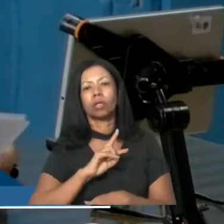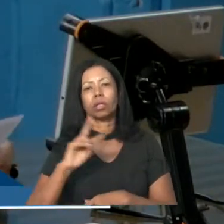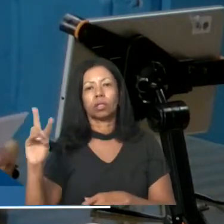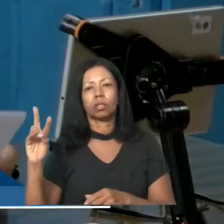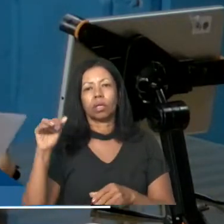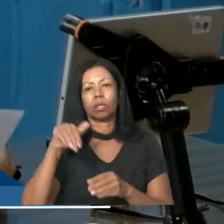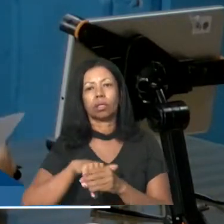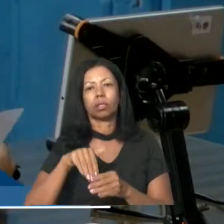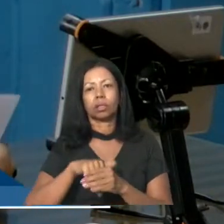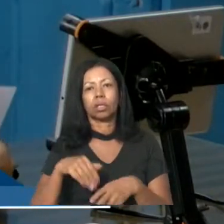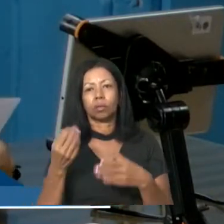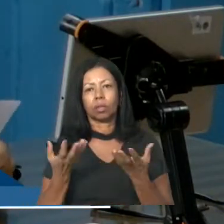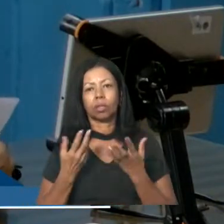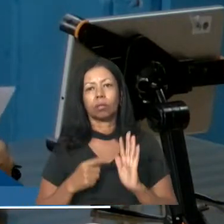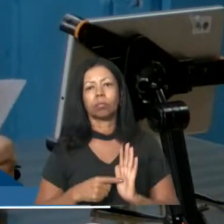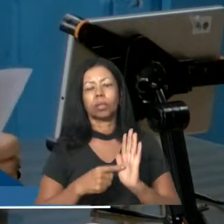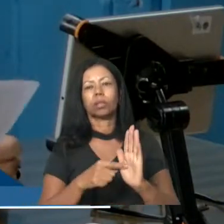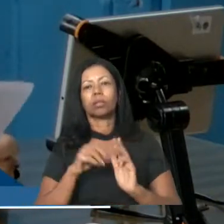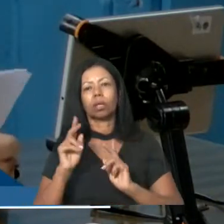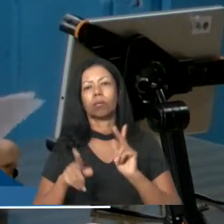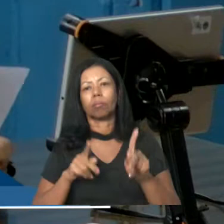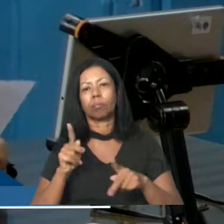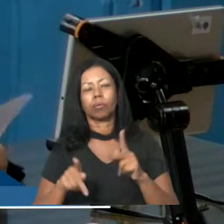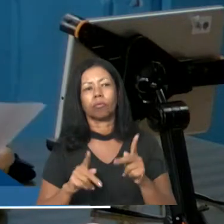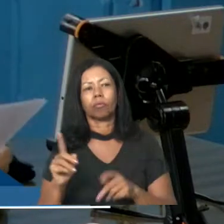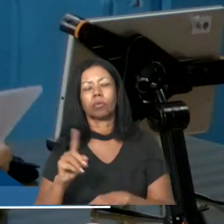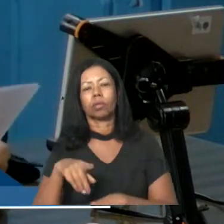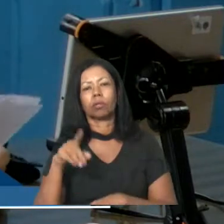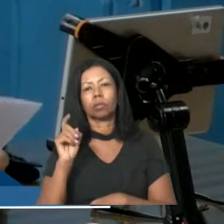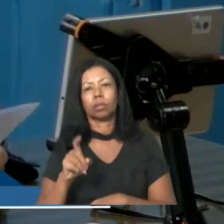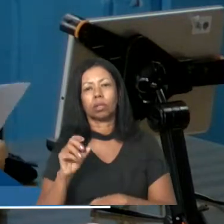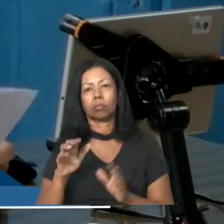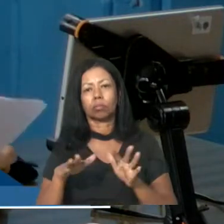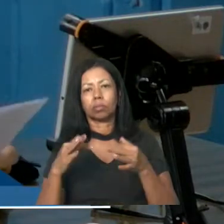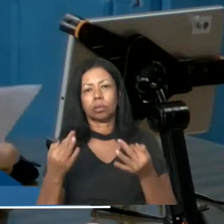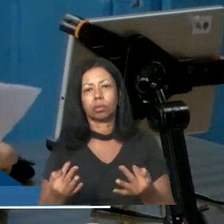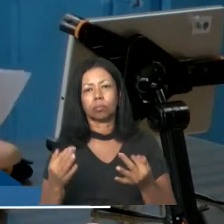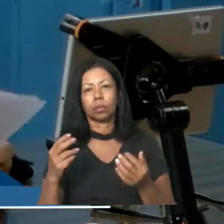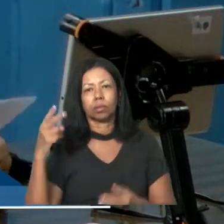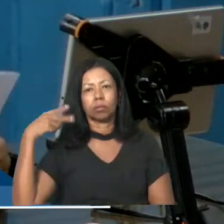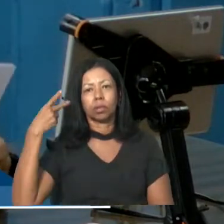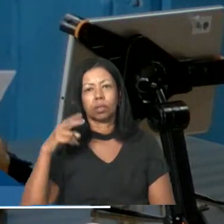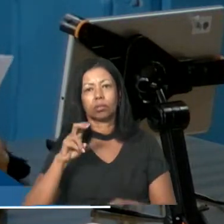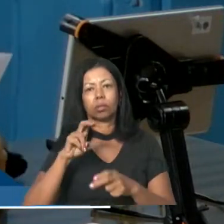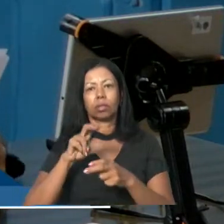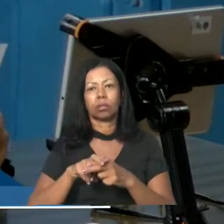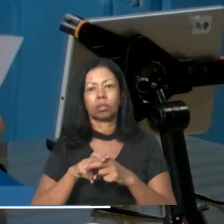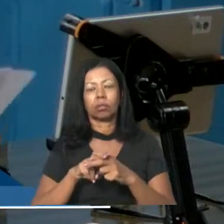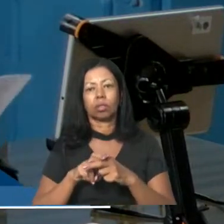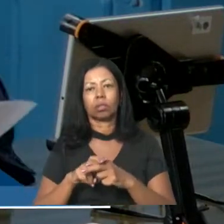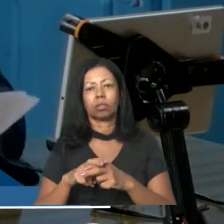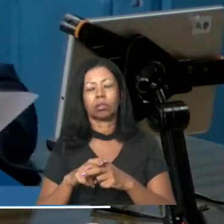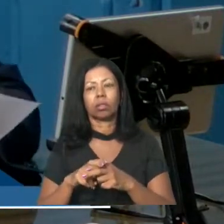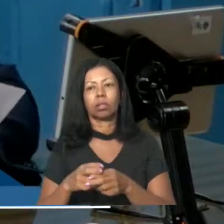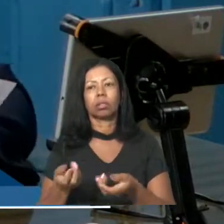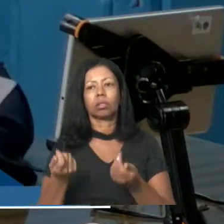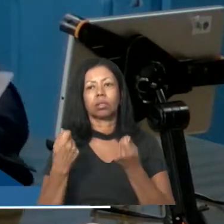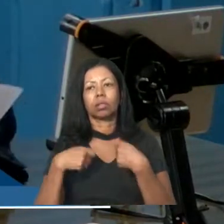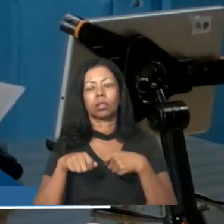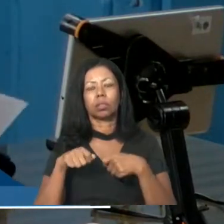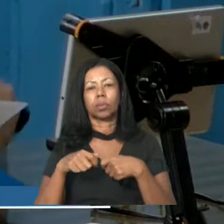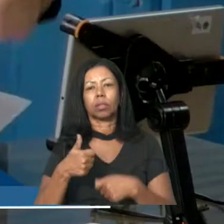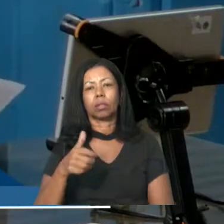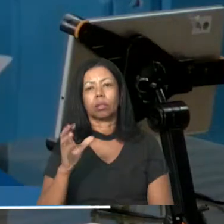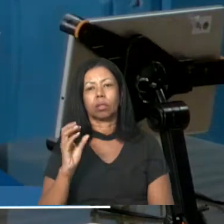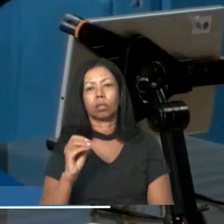eleição no intuito de representar a população, não ser um simples vereador sentado aqui, ganhando, como diz o Rafael Tuca,